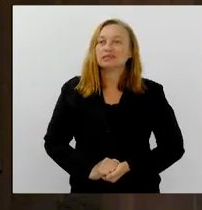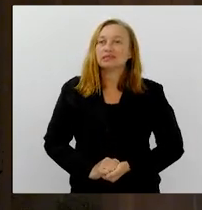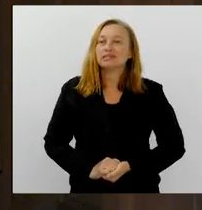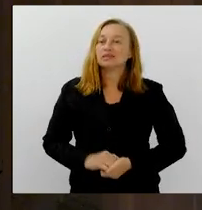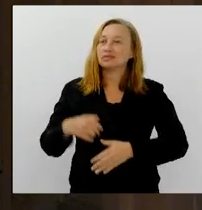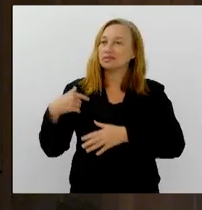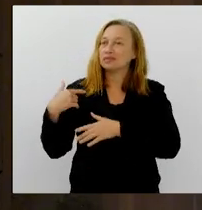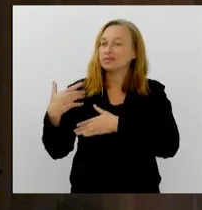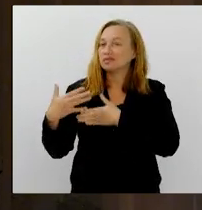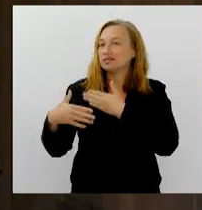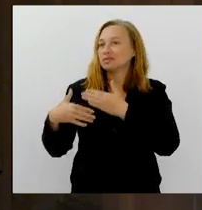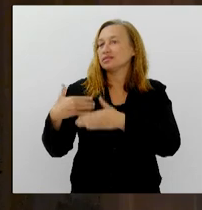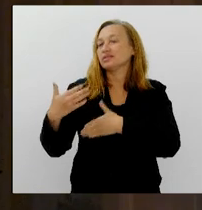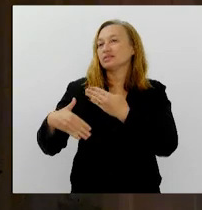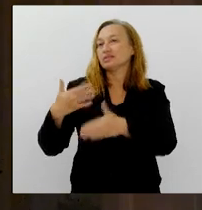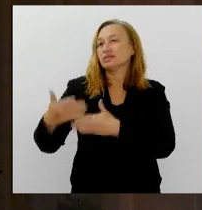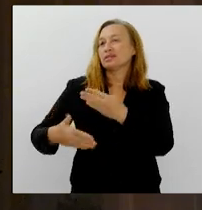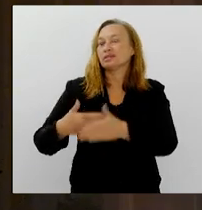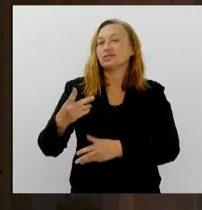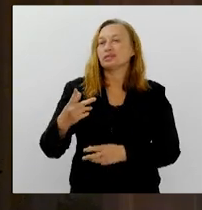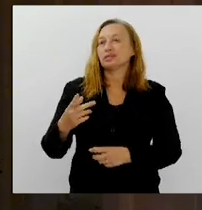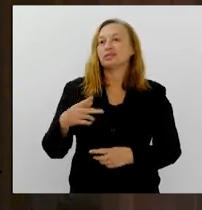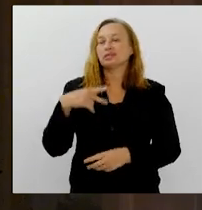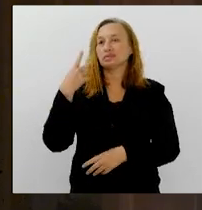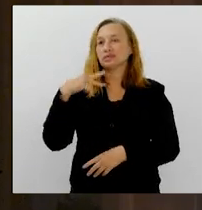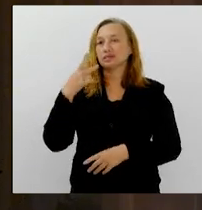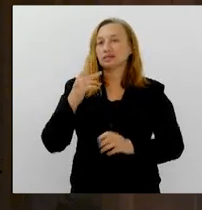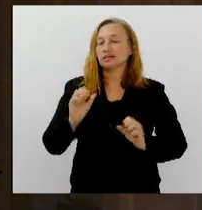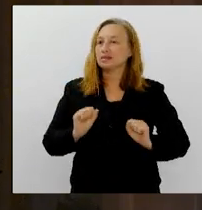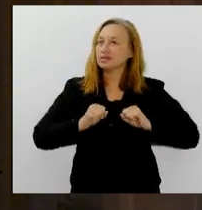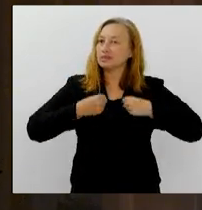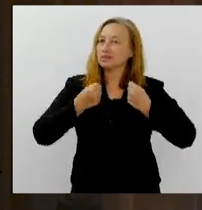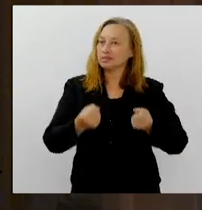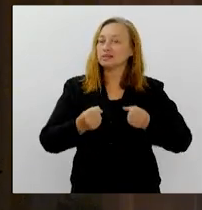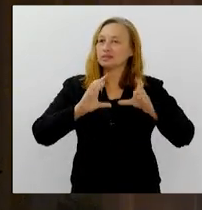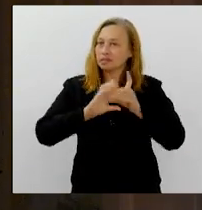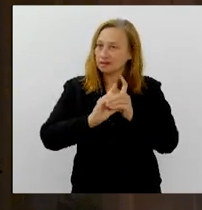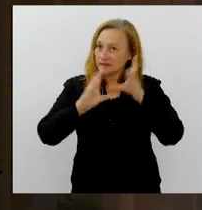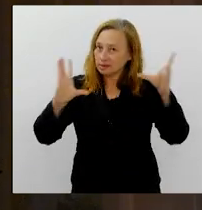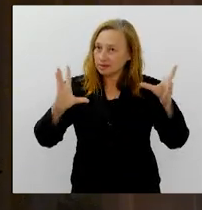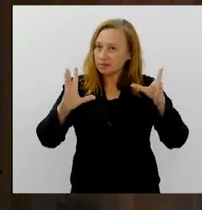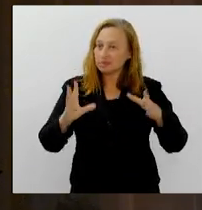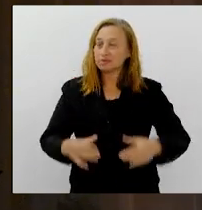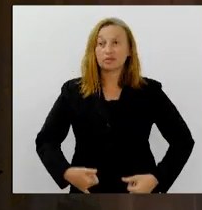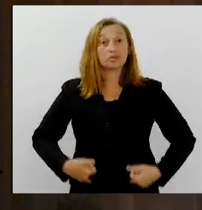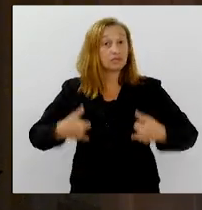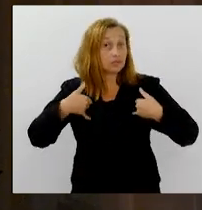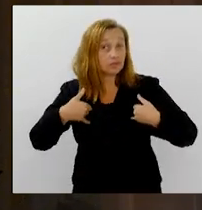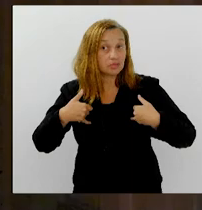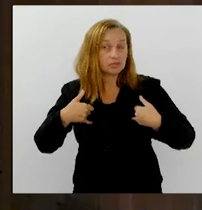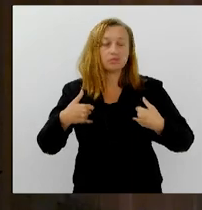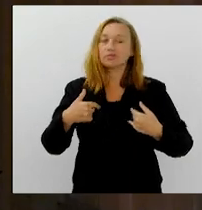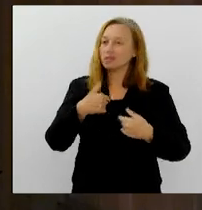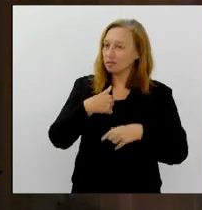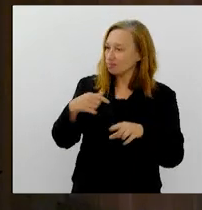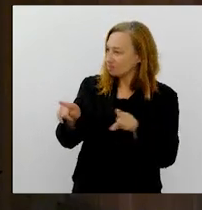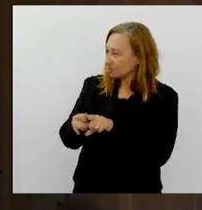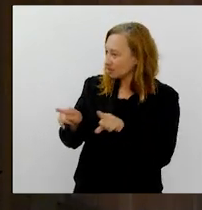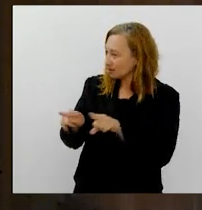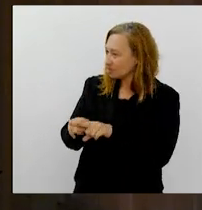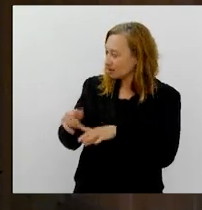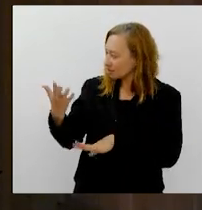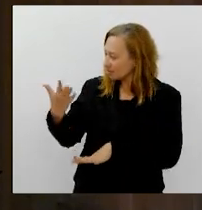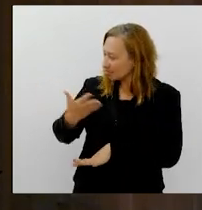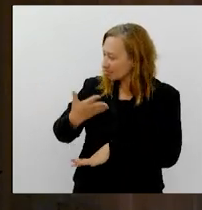parlamentar e cuja vida se confunde com a defesa da democracia, que muito nos orgulha e muito me orgulha ser sua